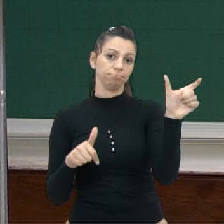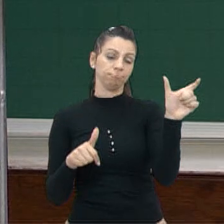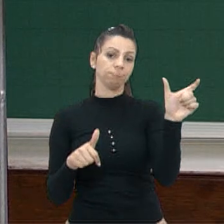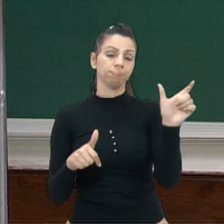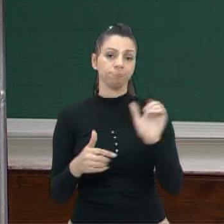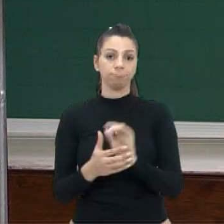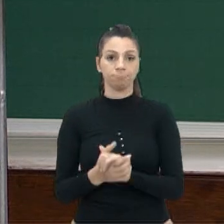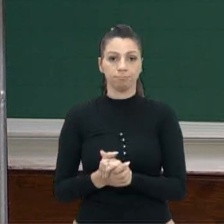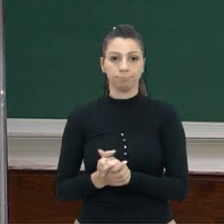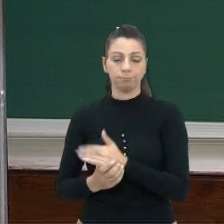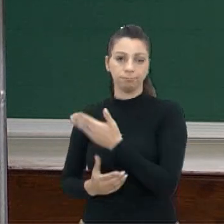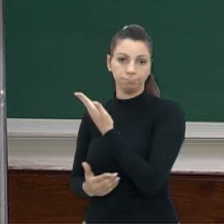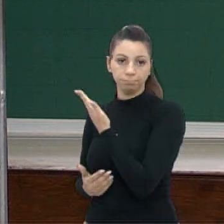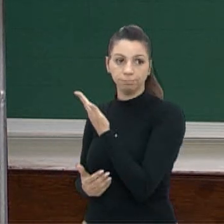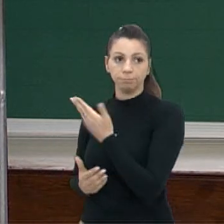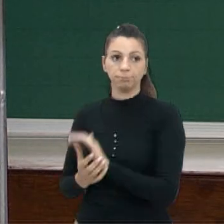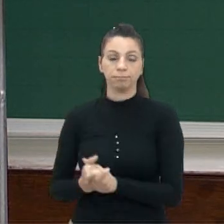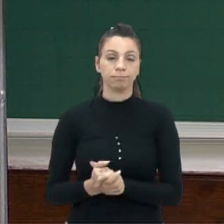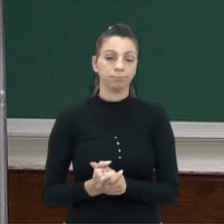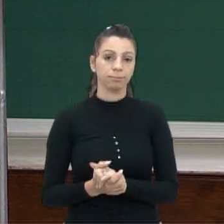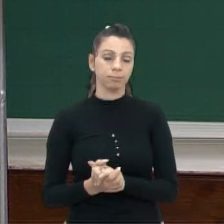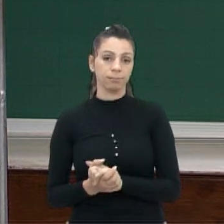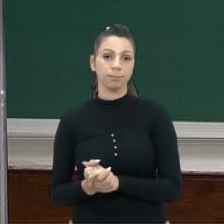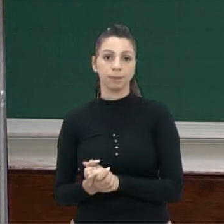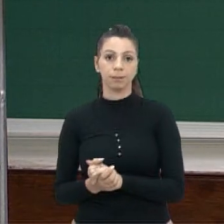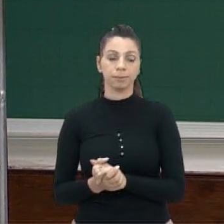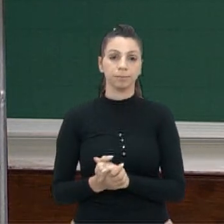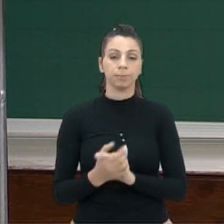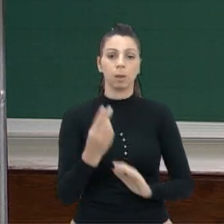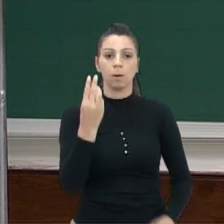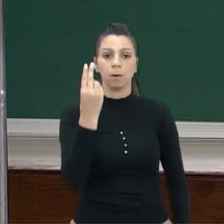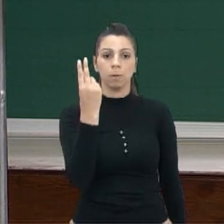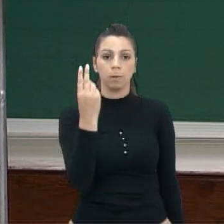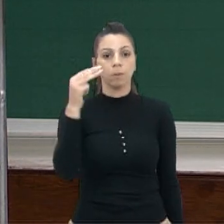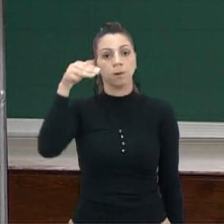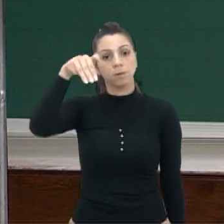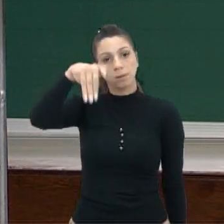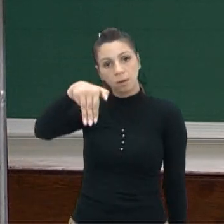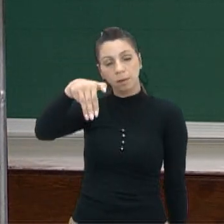algébrica, agora, mas isso aqui não é um monômio. Tá?